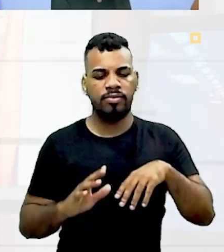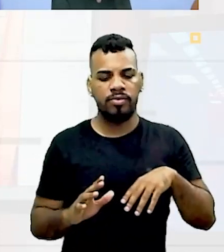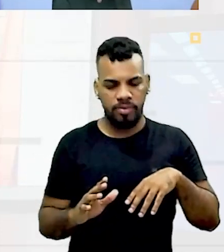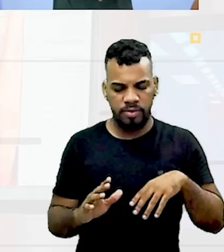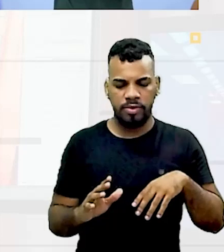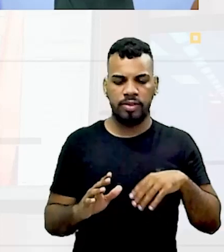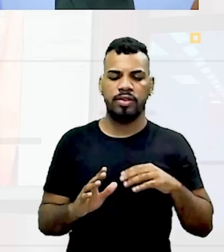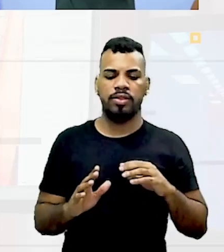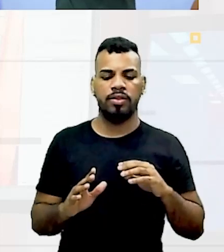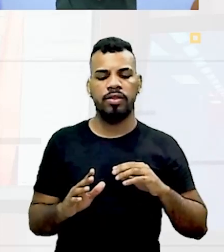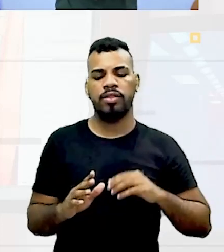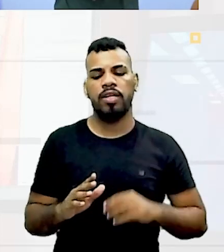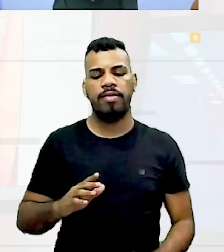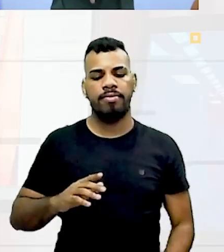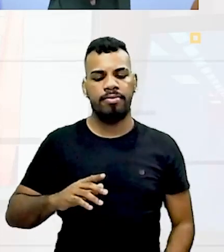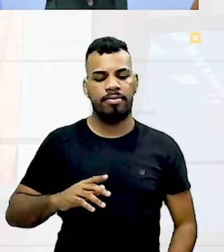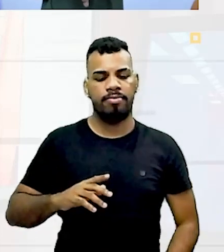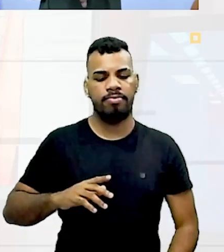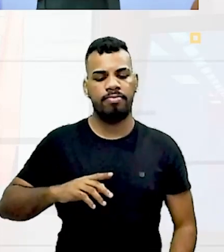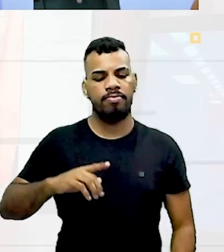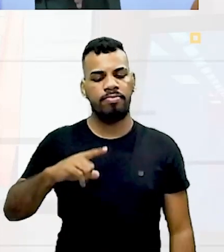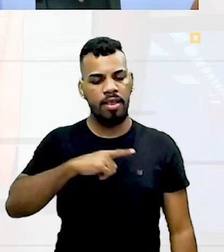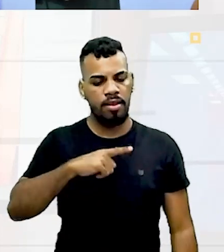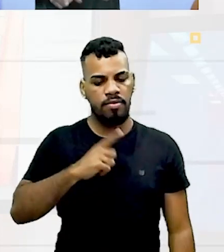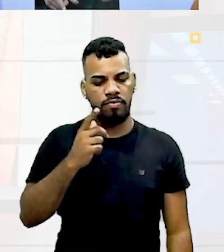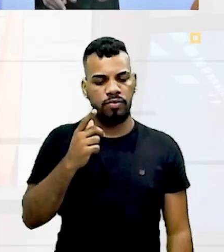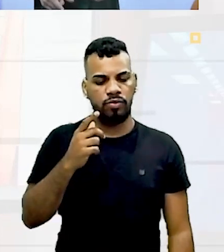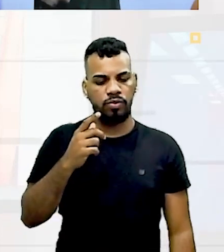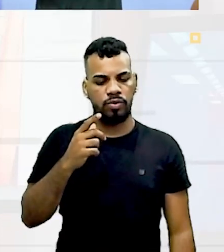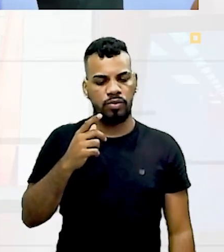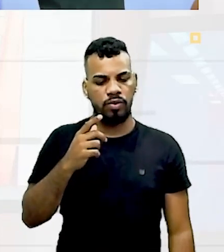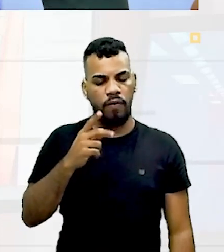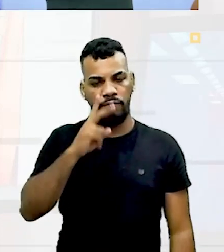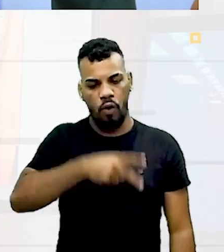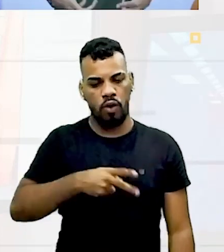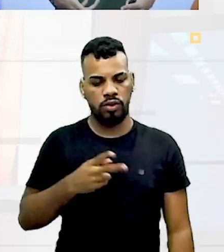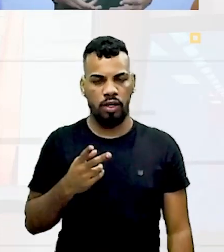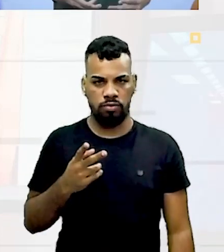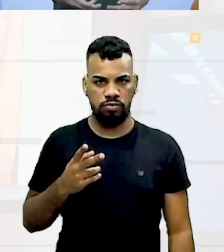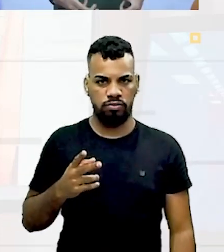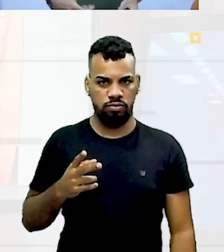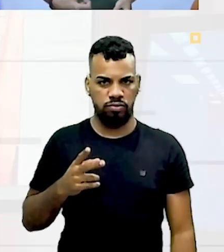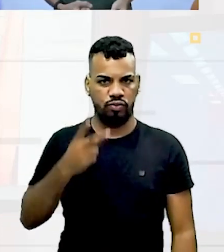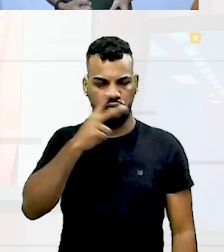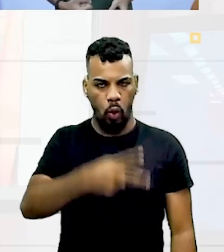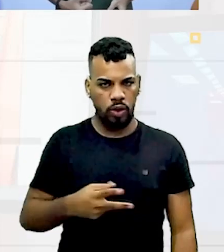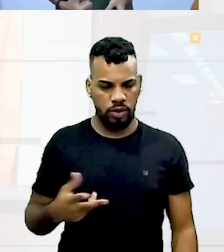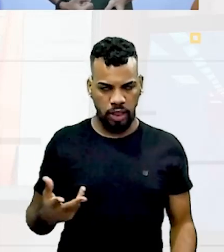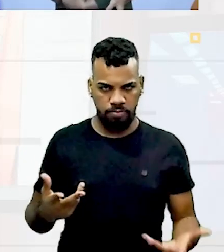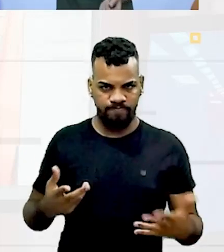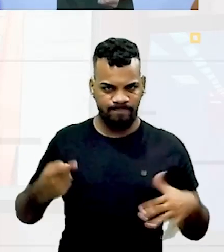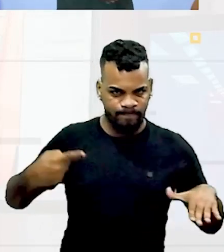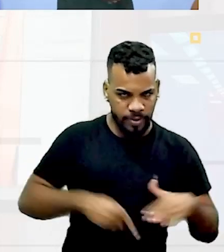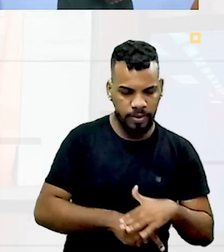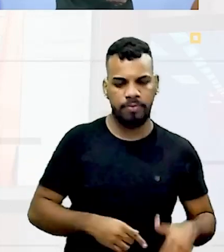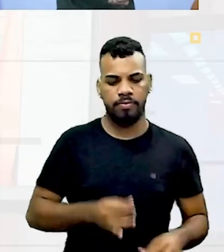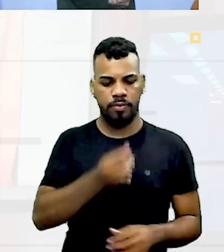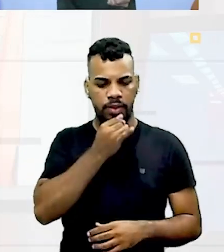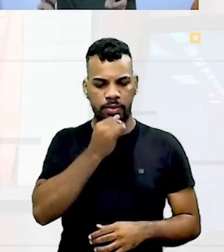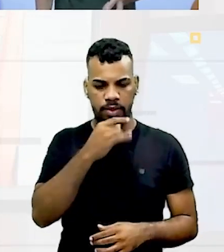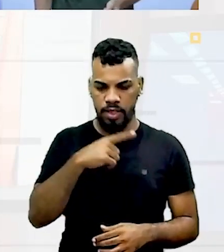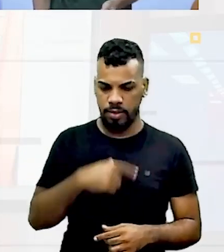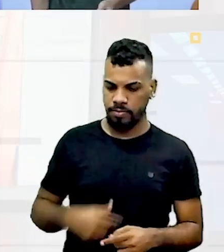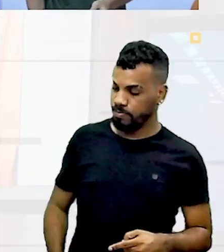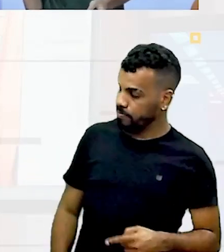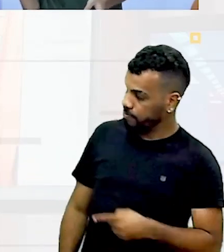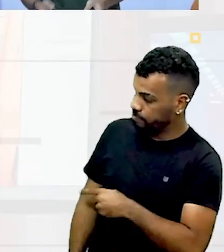squat stretch, que ele vai dar essa ideia de força, de intensidade. Por exemplo, como tem na